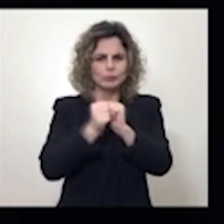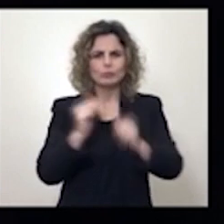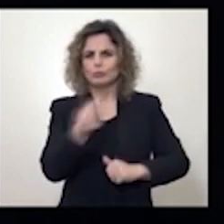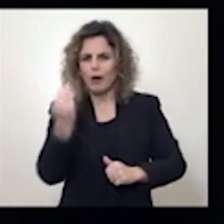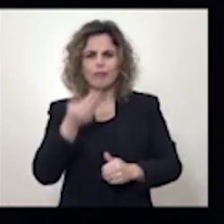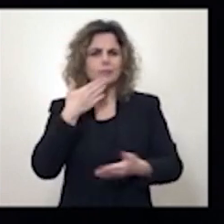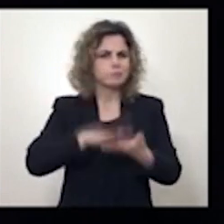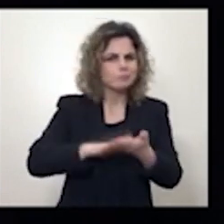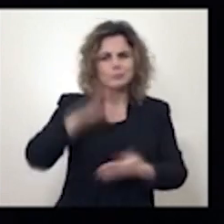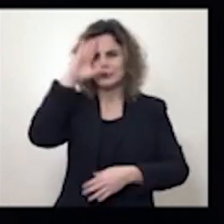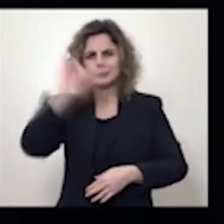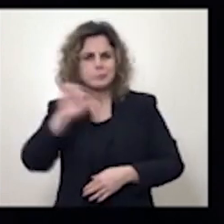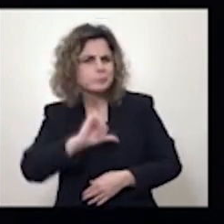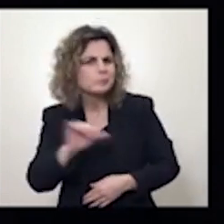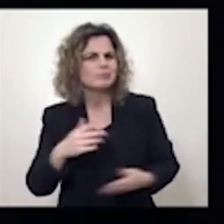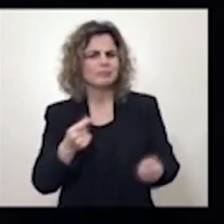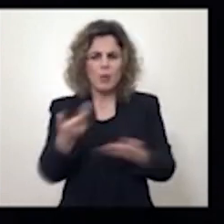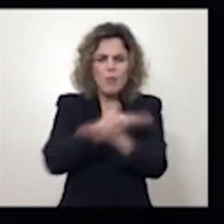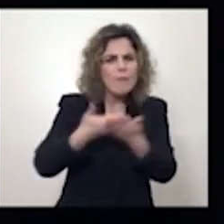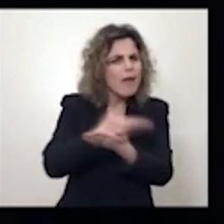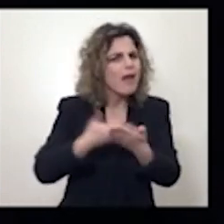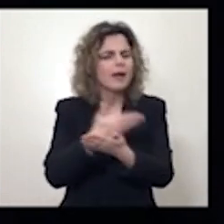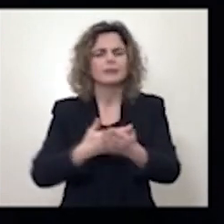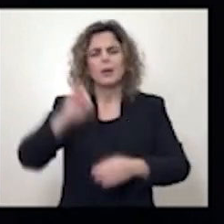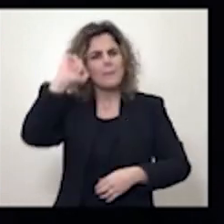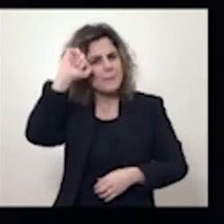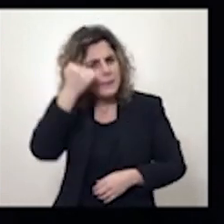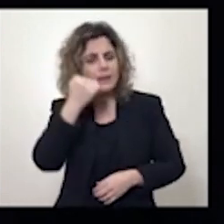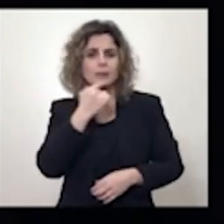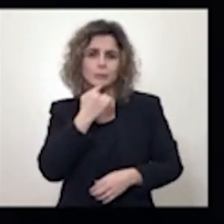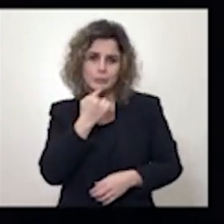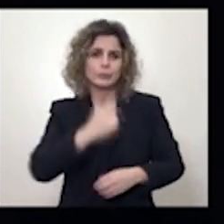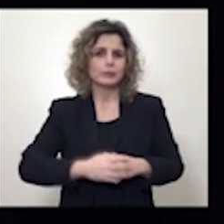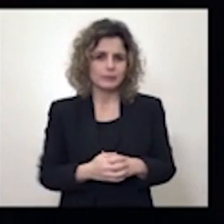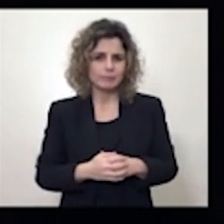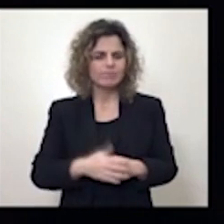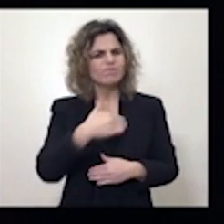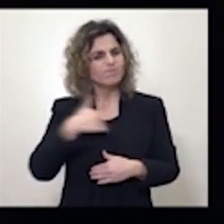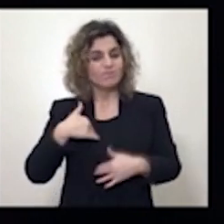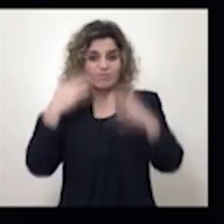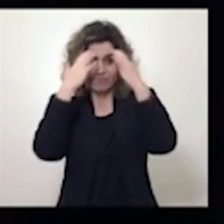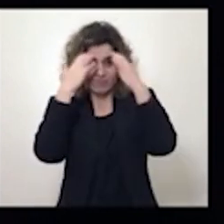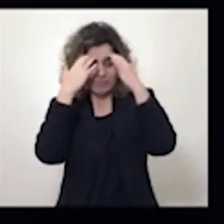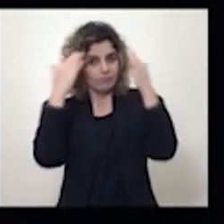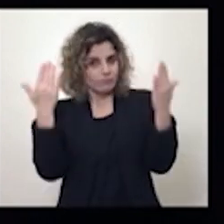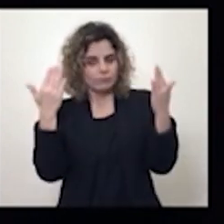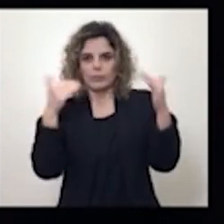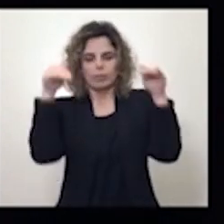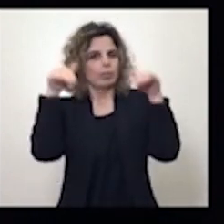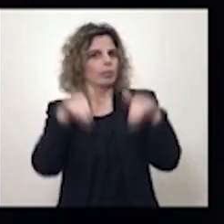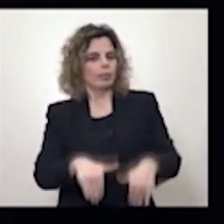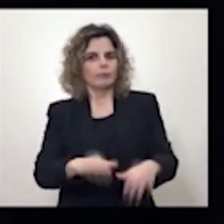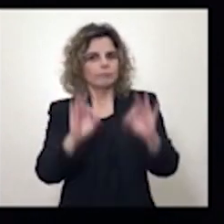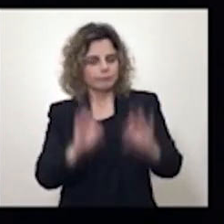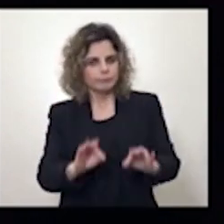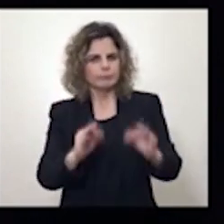restauração, hotelaria, muito comércio sofrem ainda mais. A saúde mental está crescentemente abalada.